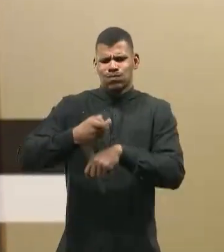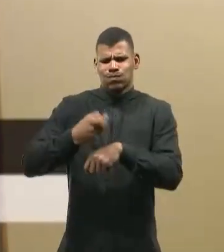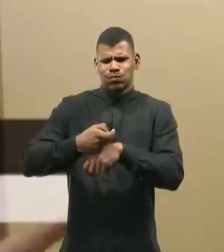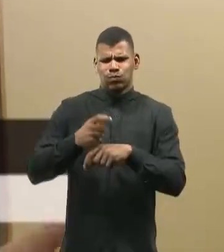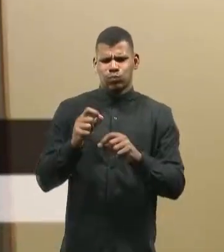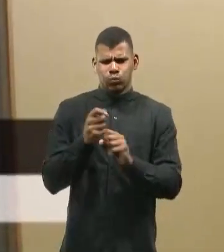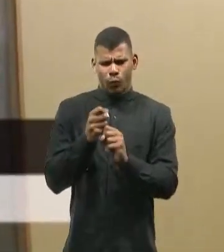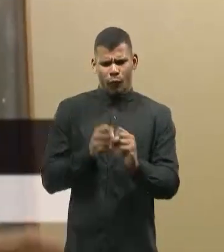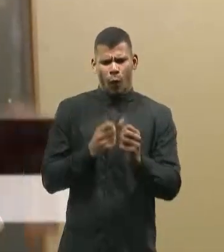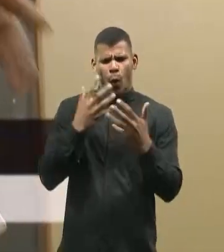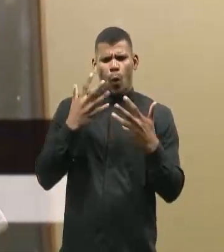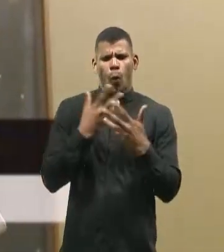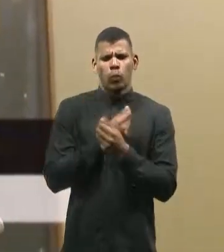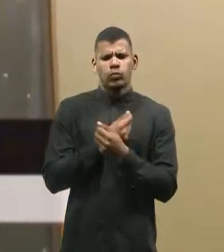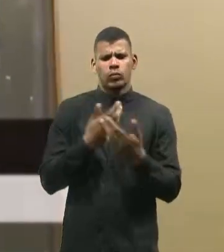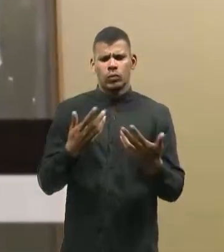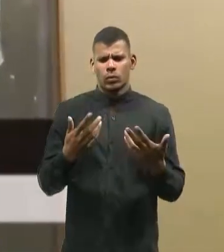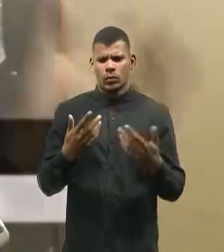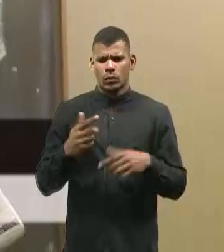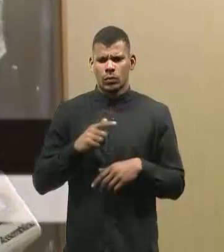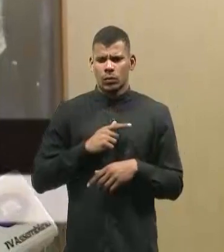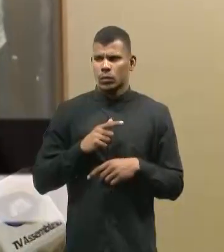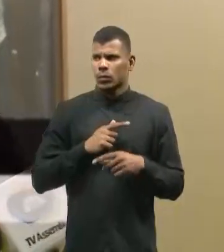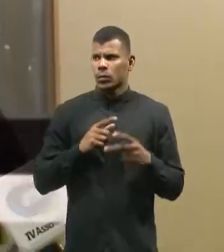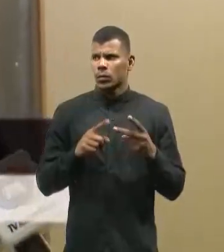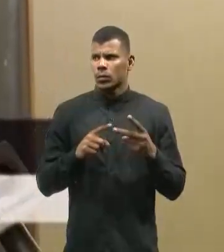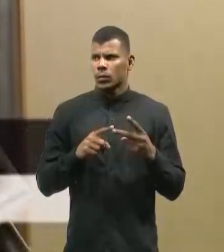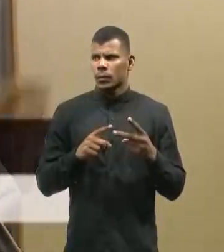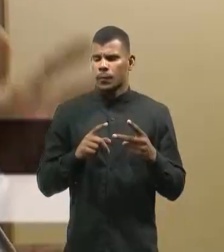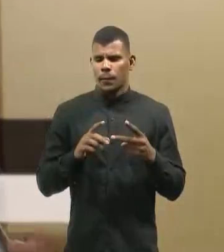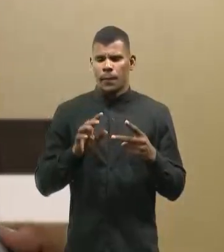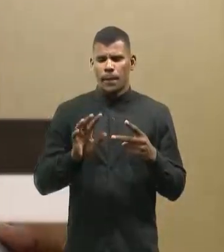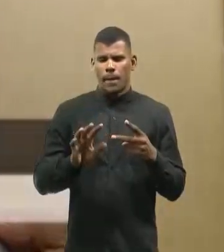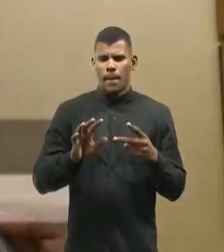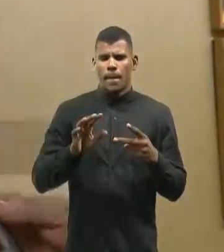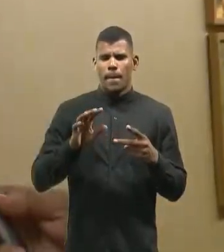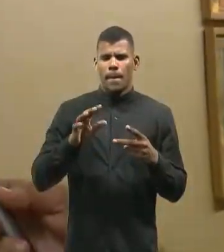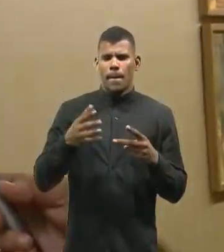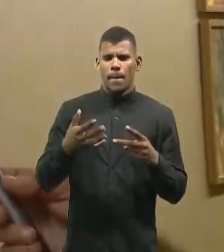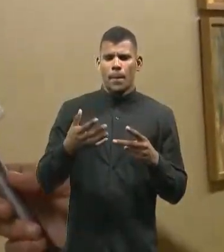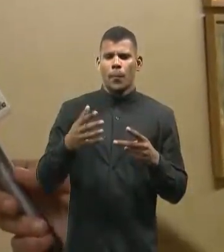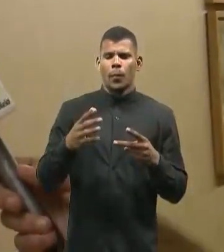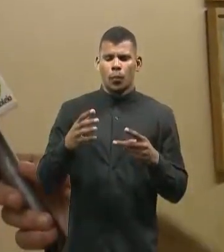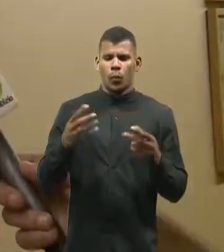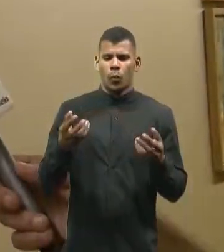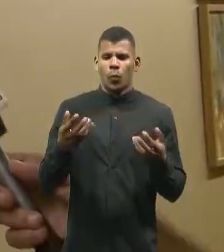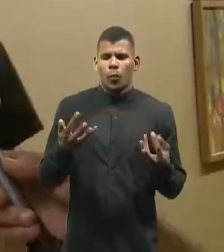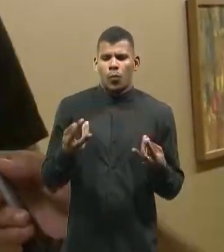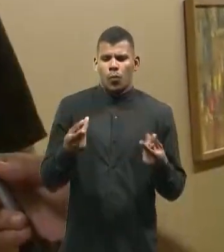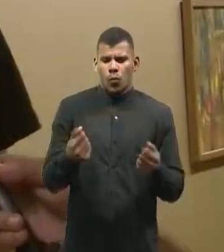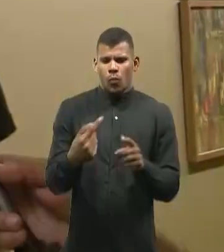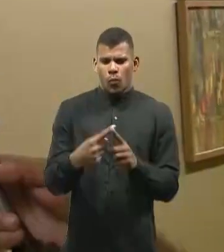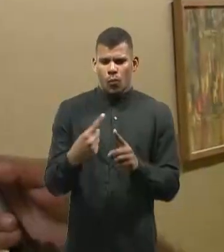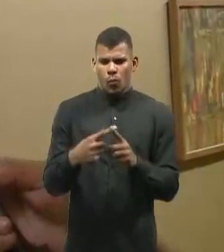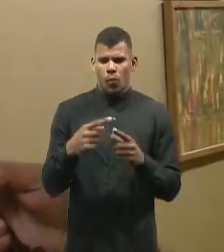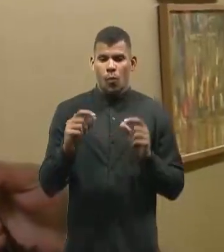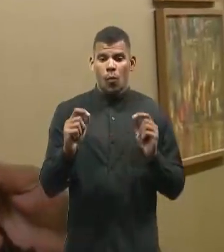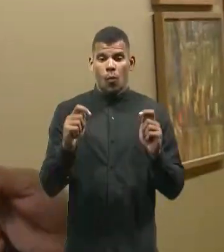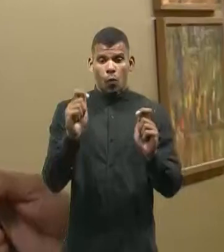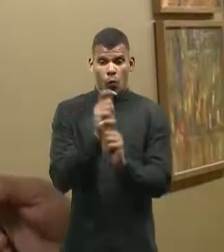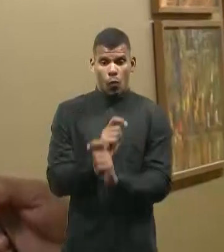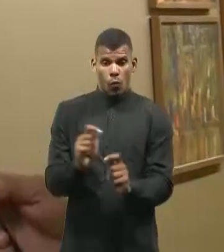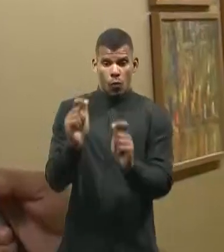falsa beleza, né, das imagens que a gente vê, né, o caos. Né, e o sublime, porque ela tem a capacidade de nos iludir, de